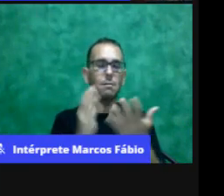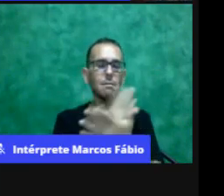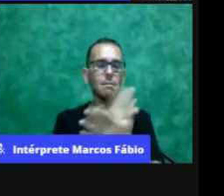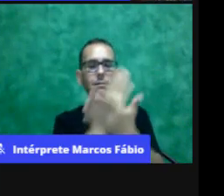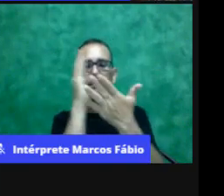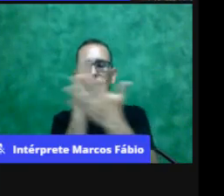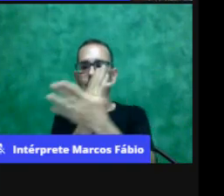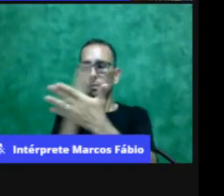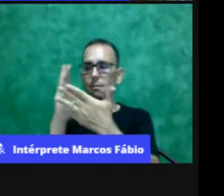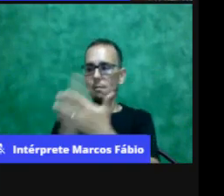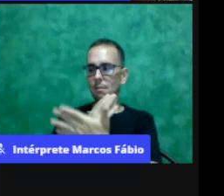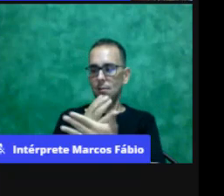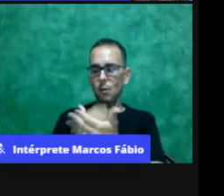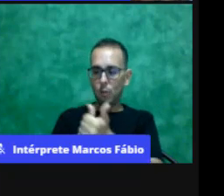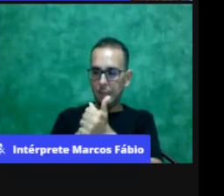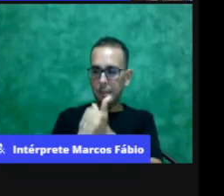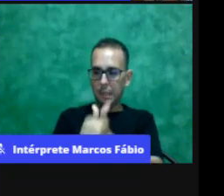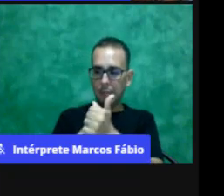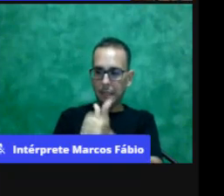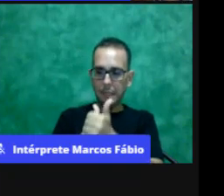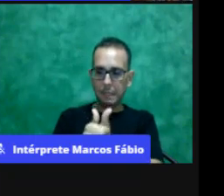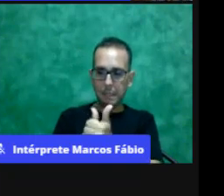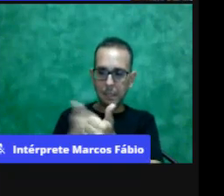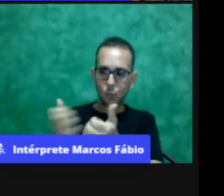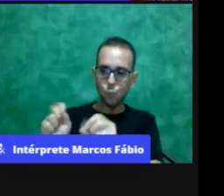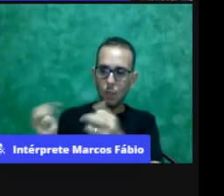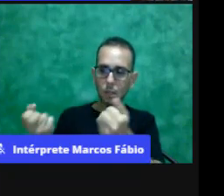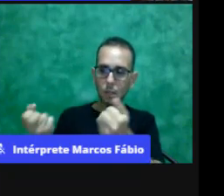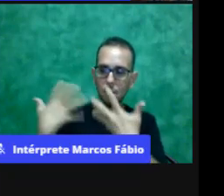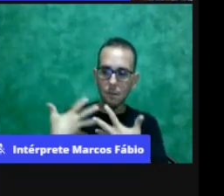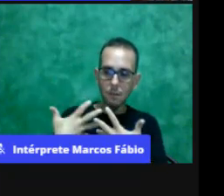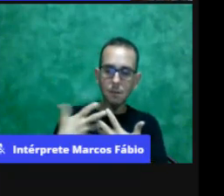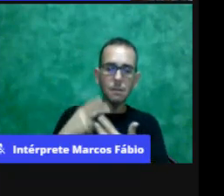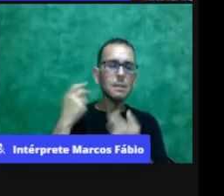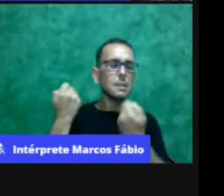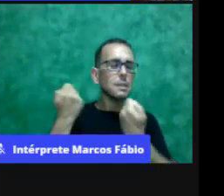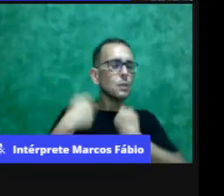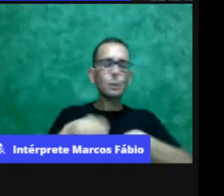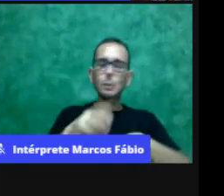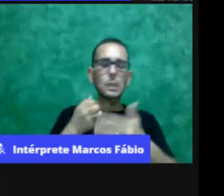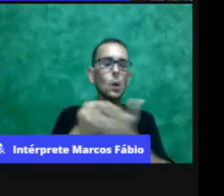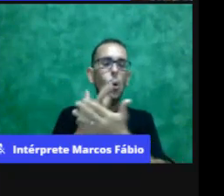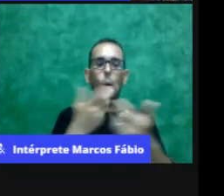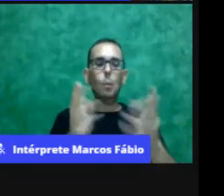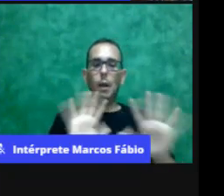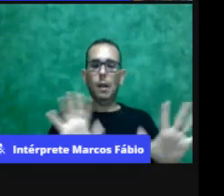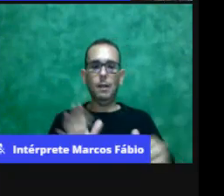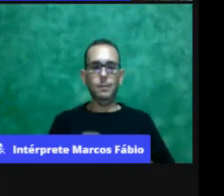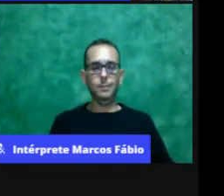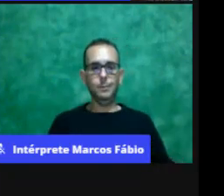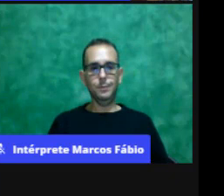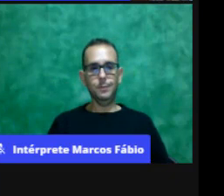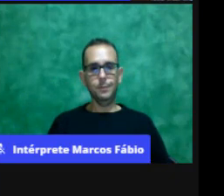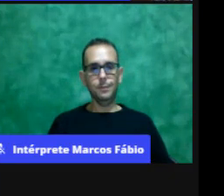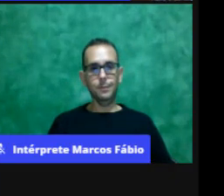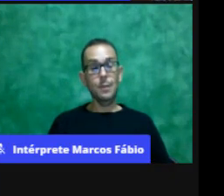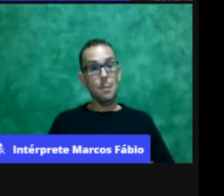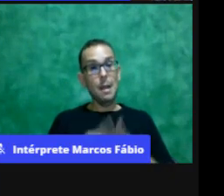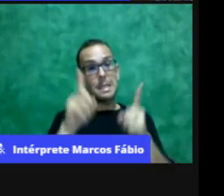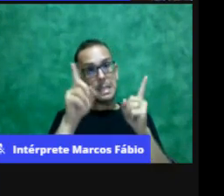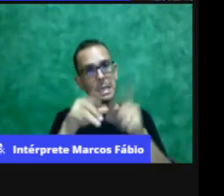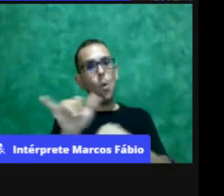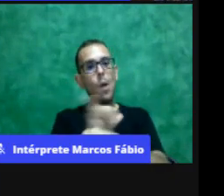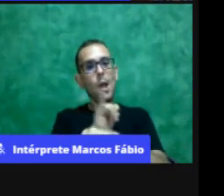alguns passo a passo lá que você consegue utilizá-lo sem precisar comprar alguma coisa, né? Mas é um recurso